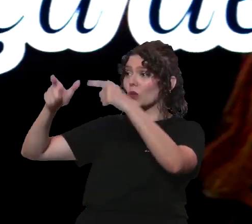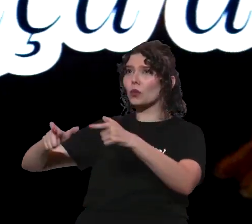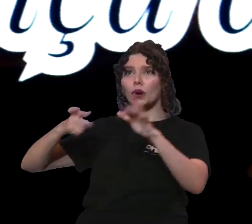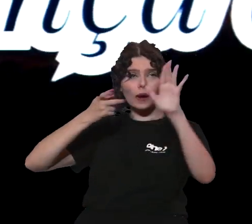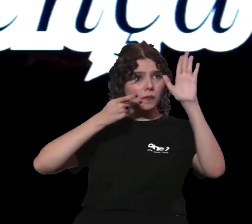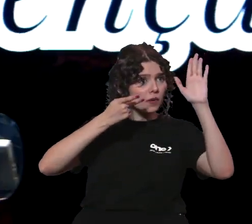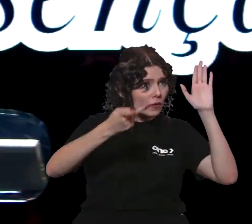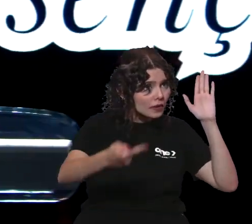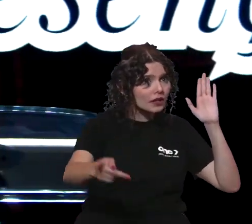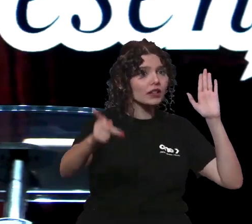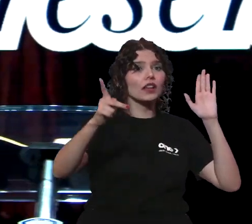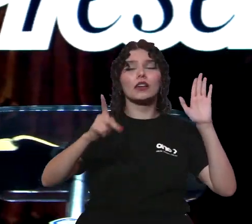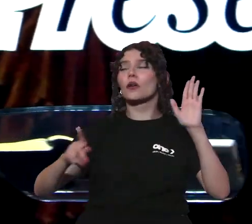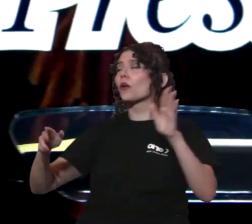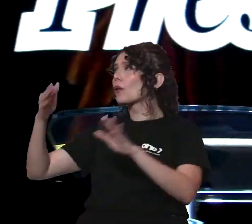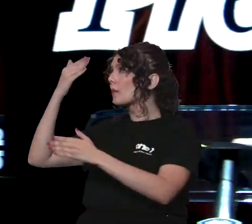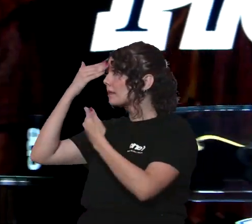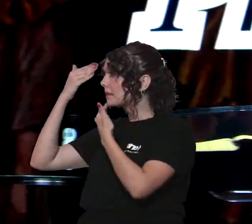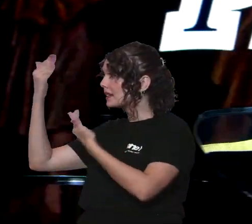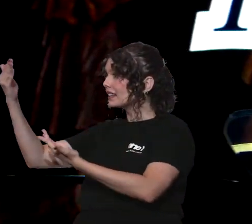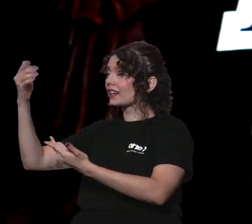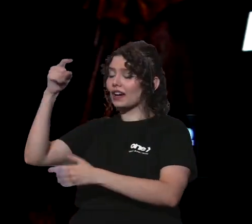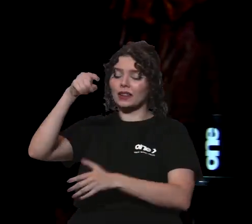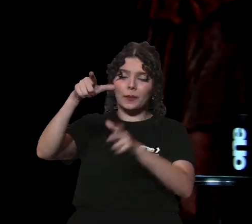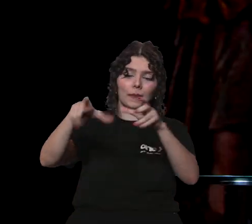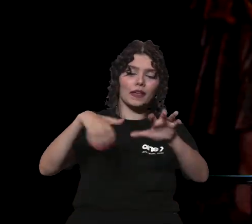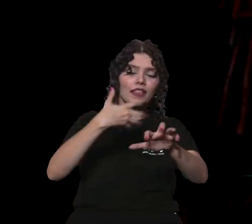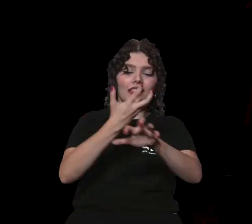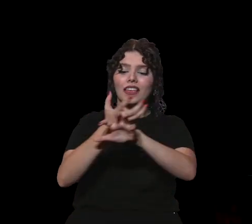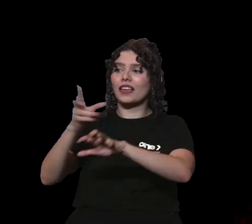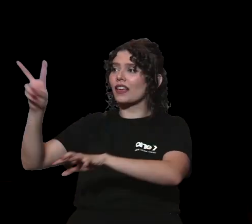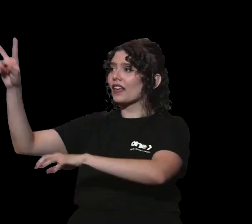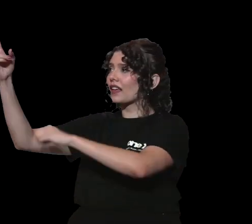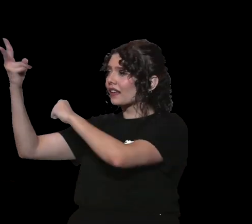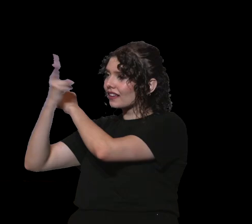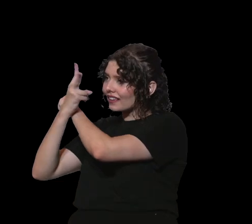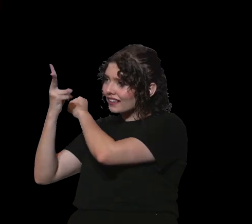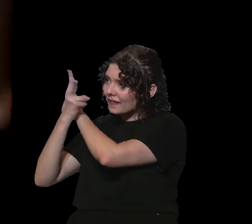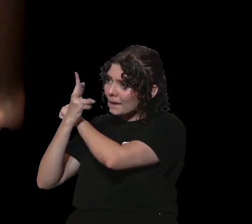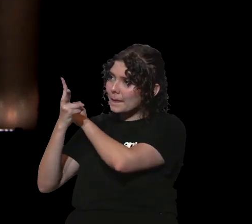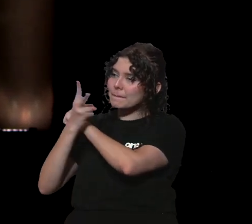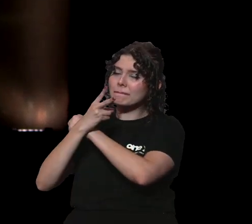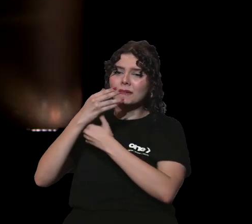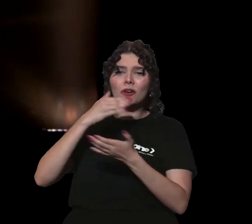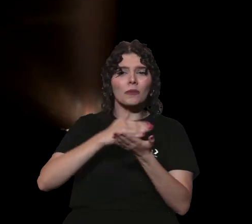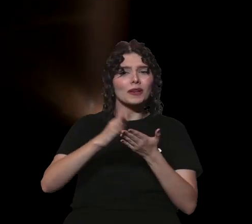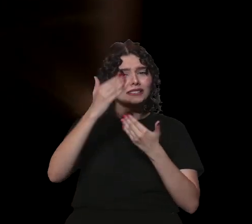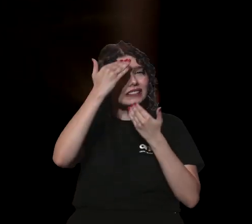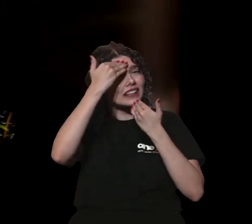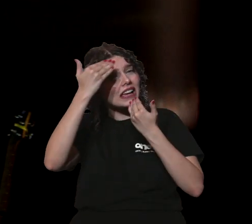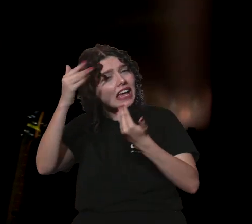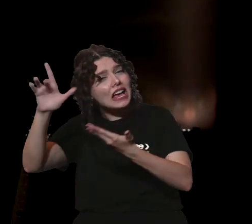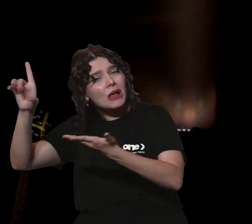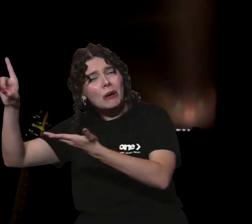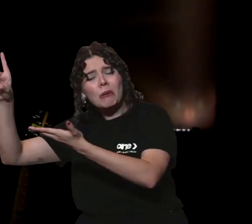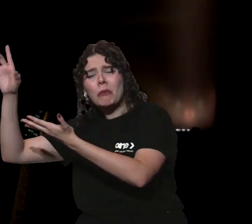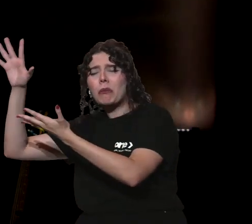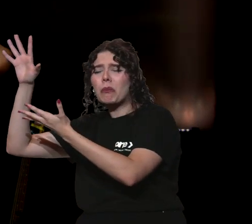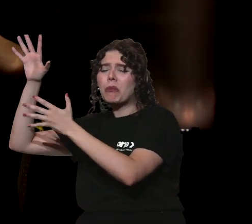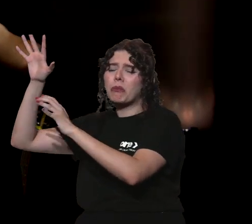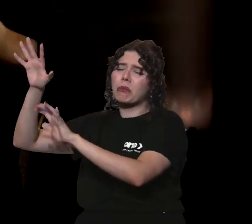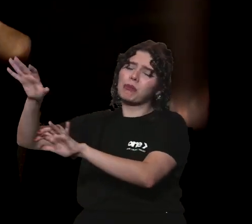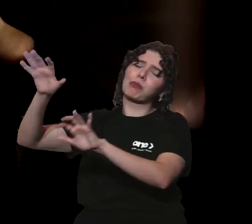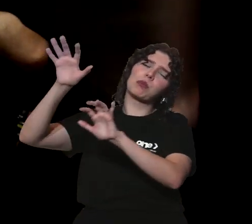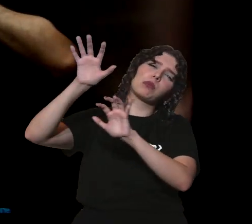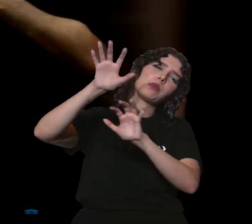prometida. Obrigado que no deserto o Senhor cuidou de nós. Obrigado, ele começa a agradecer todas as vezes que Deus